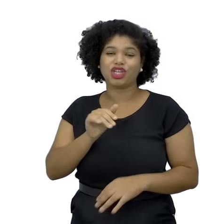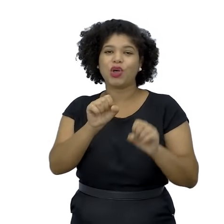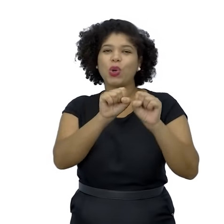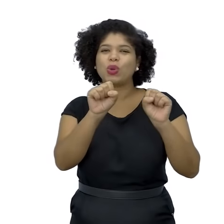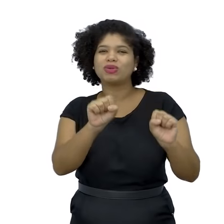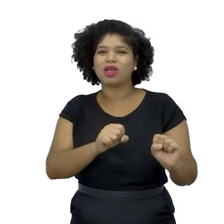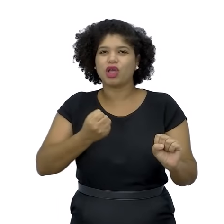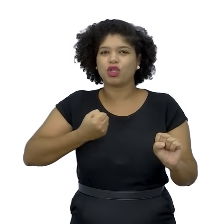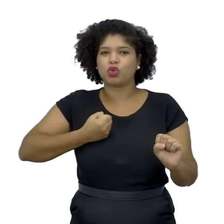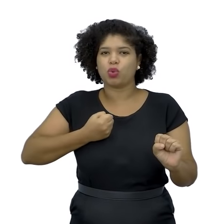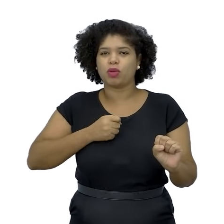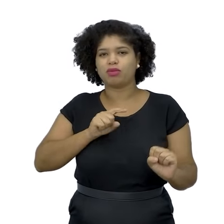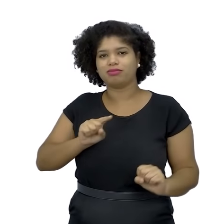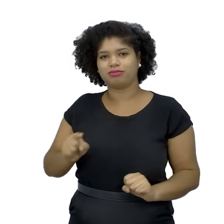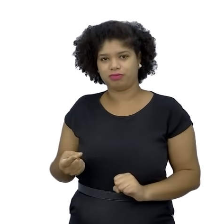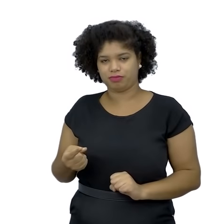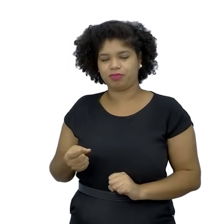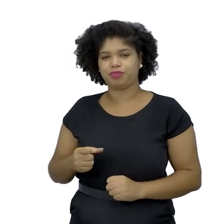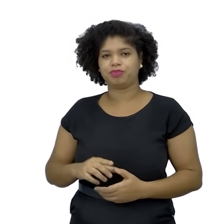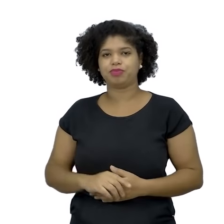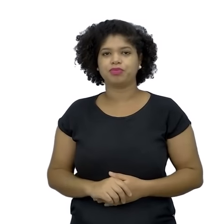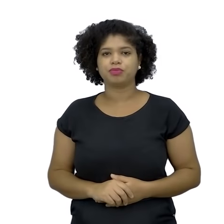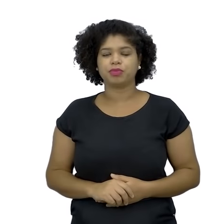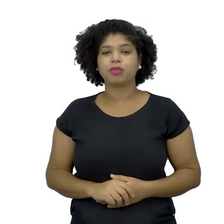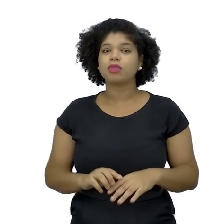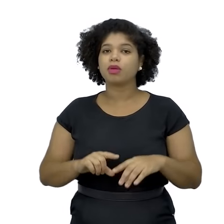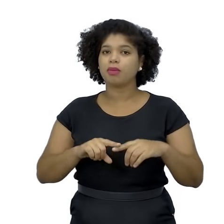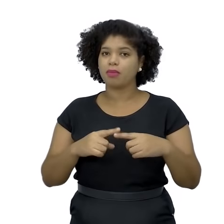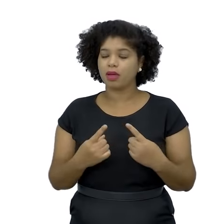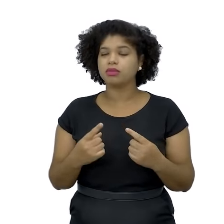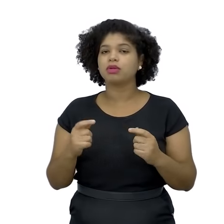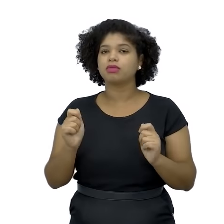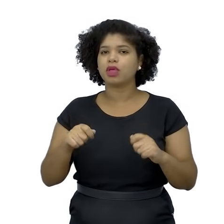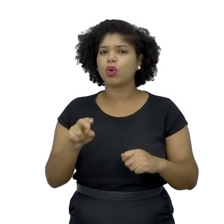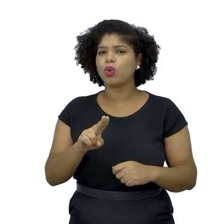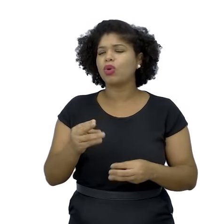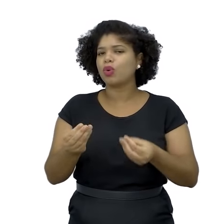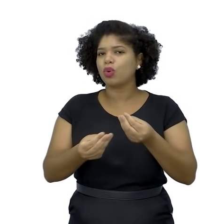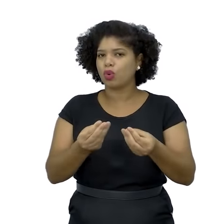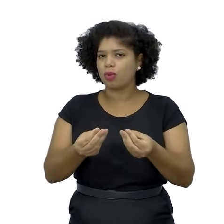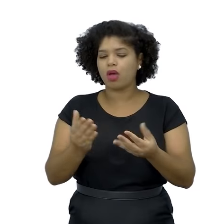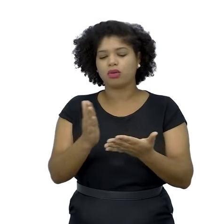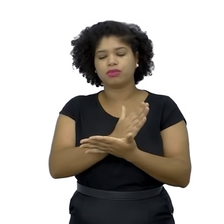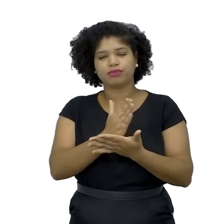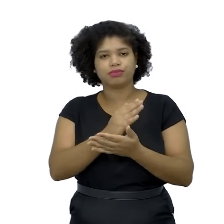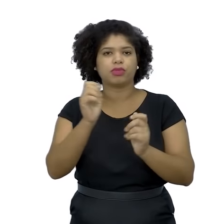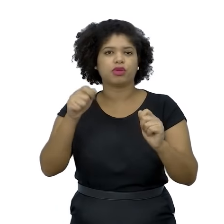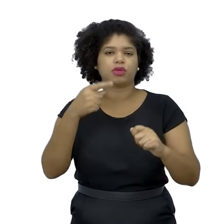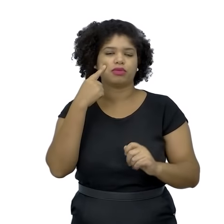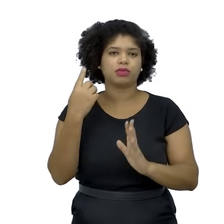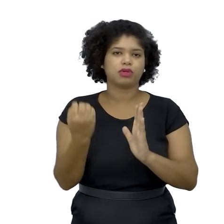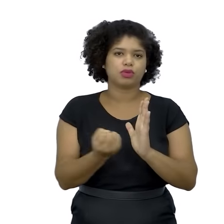sistema de numeração decimal. Ela pode ser aplicada em situações que permite